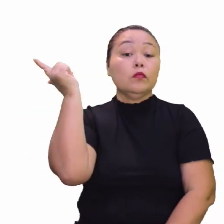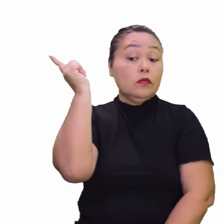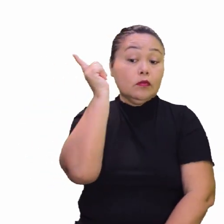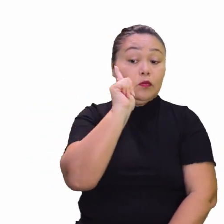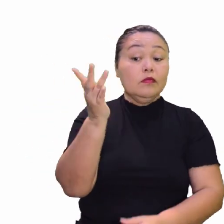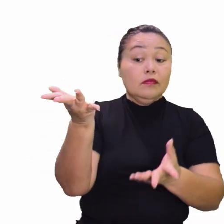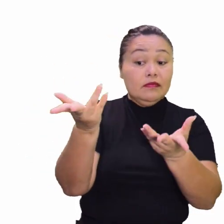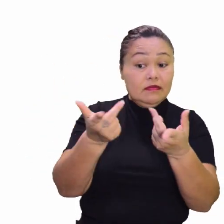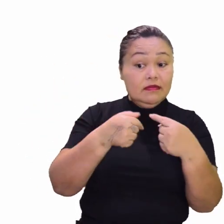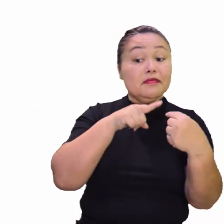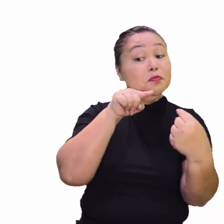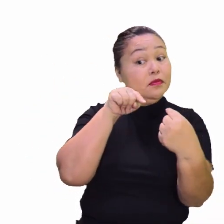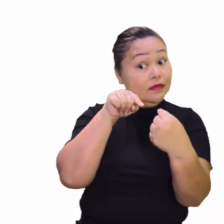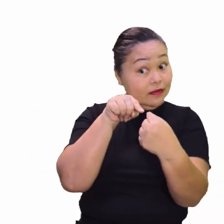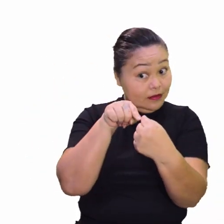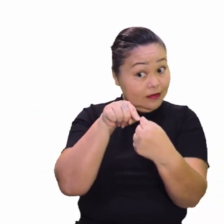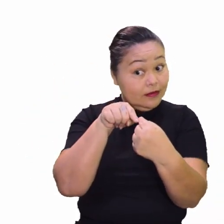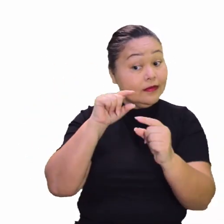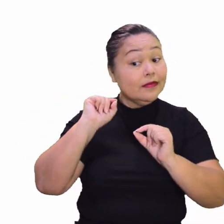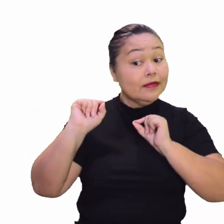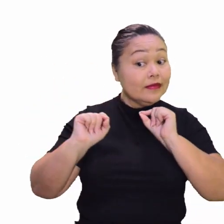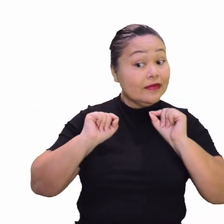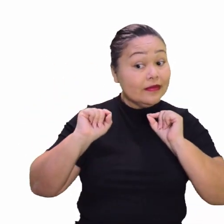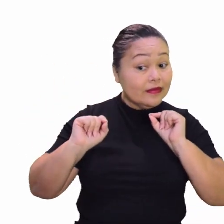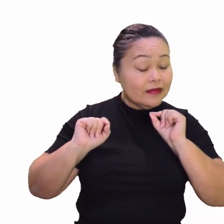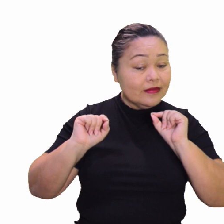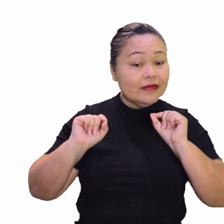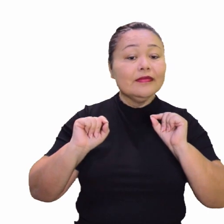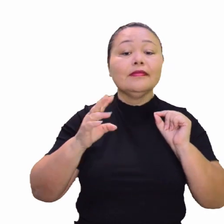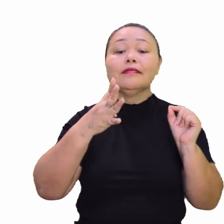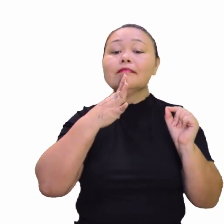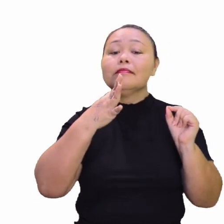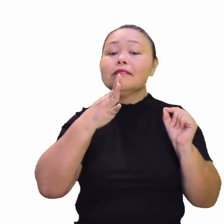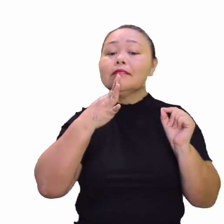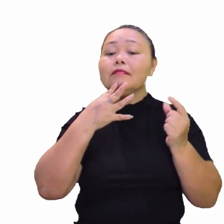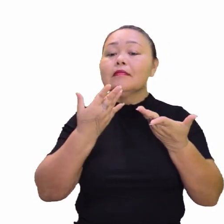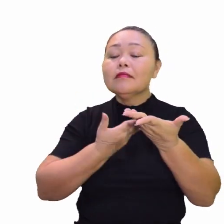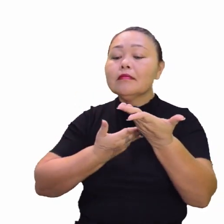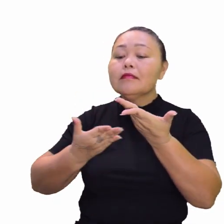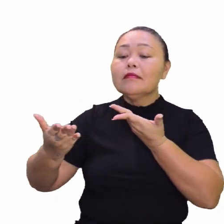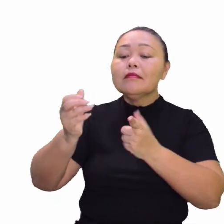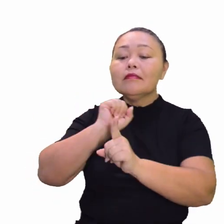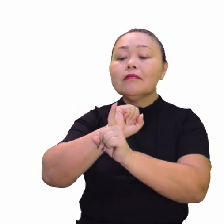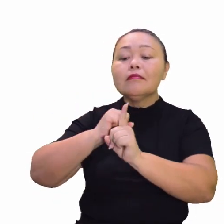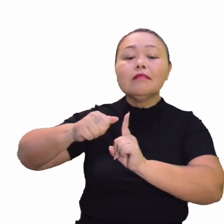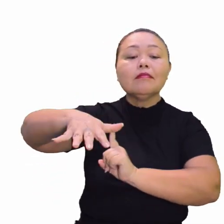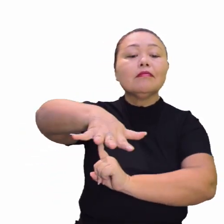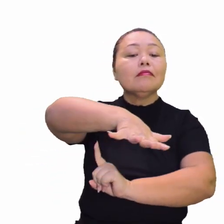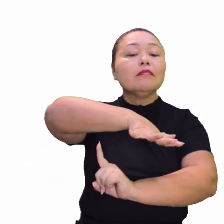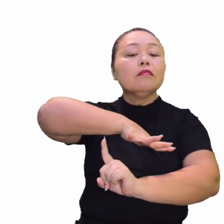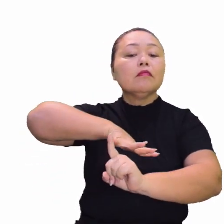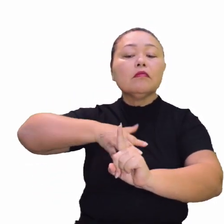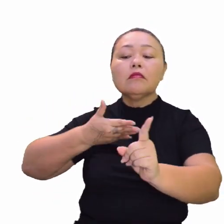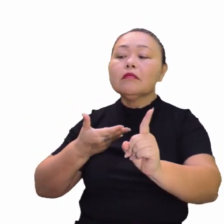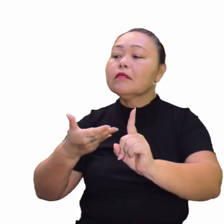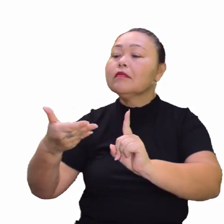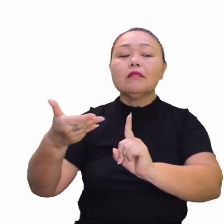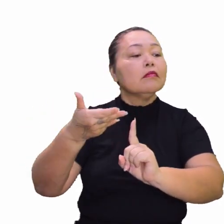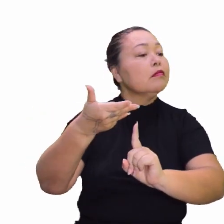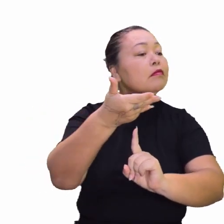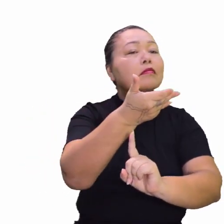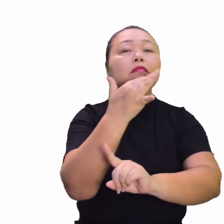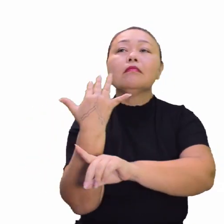uma habilidade. Exatamente. Que é hoje reconhecer as interações da sociedade com o